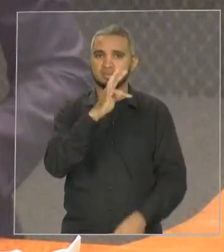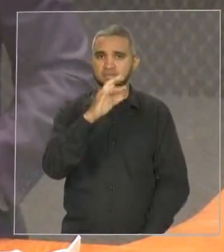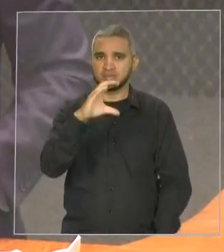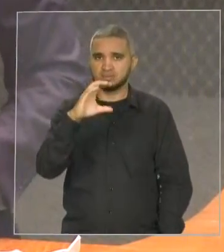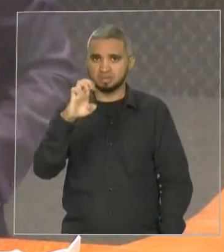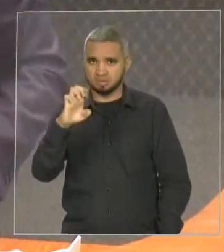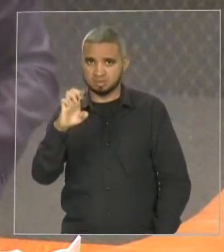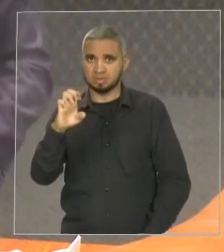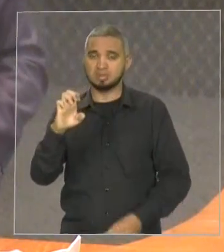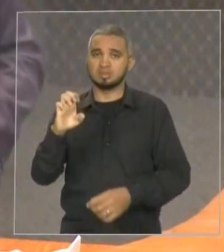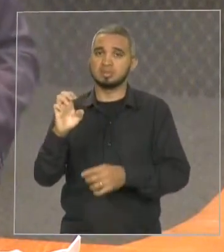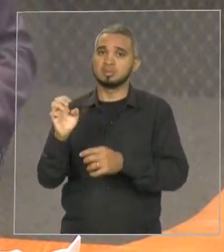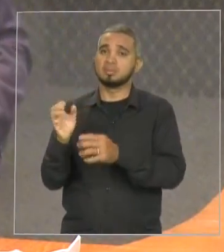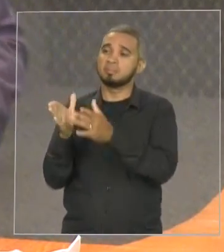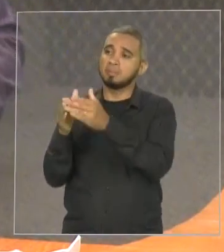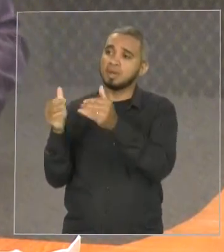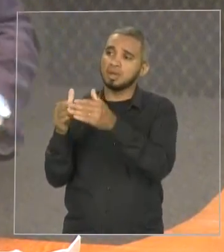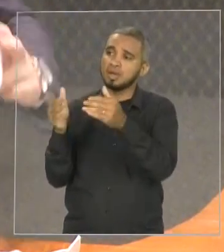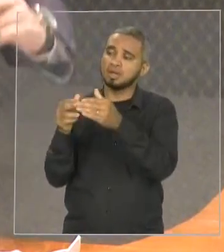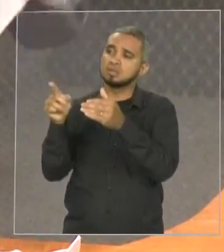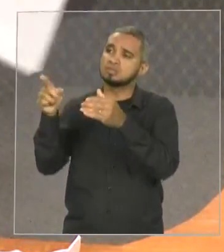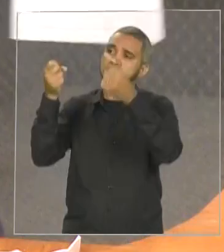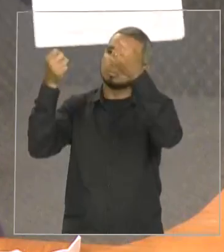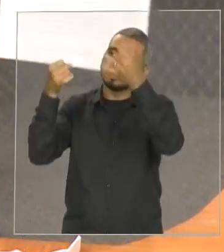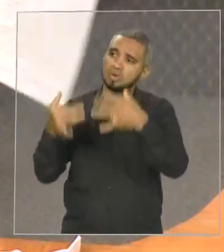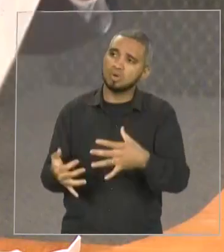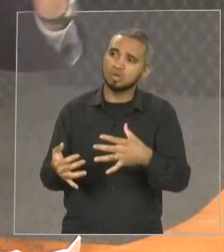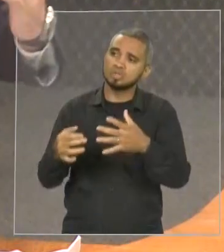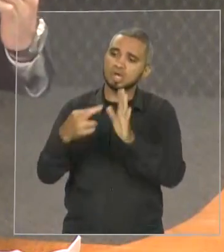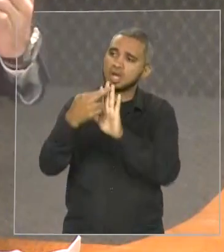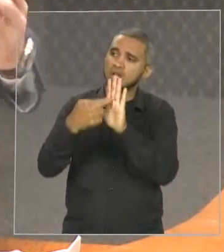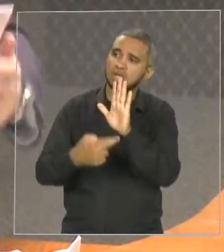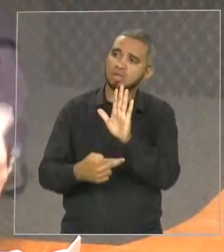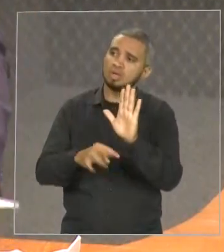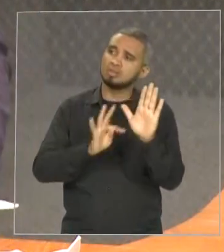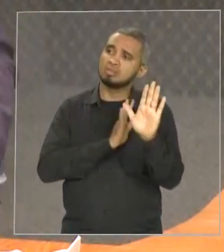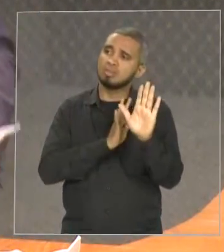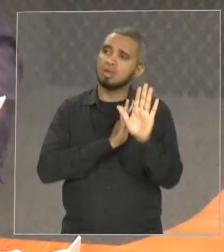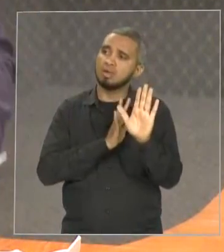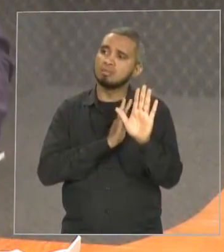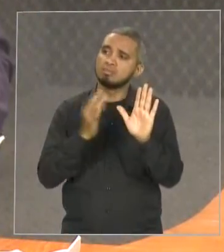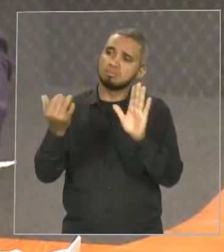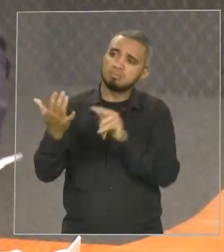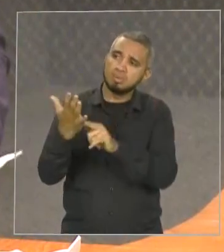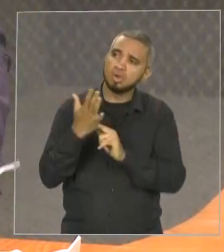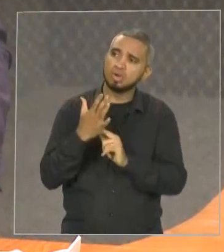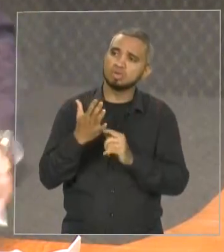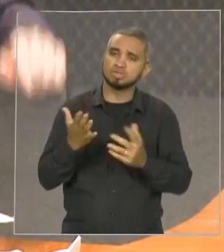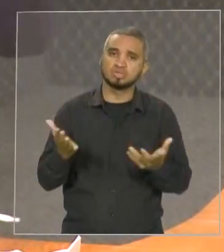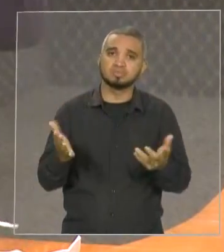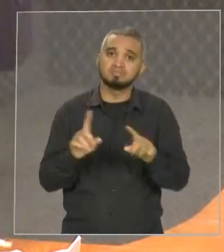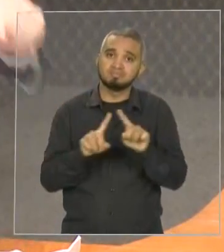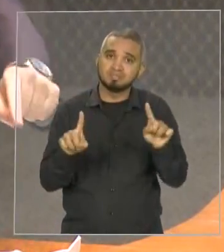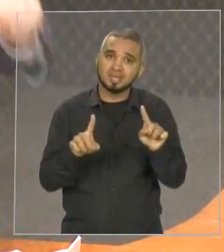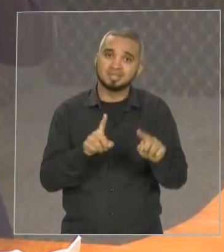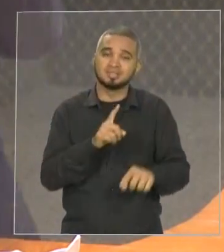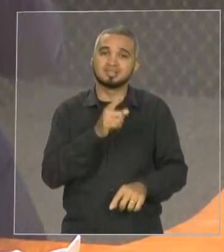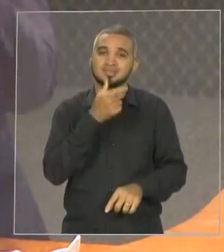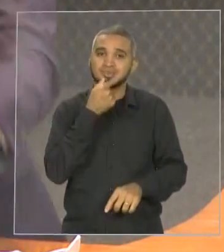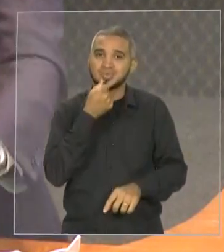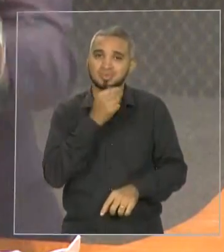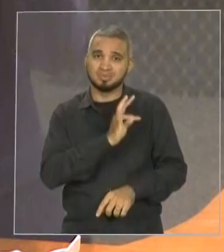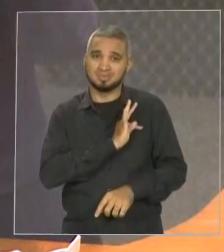Maranhão, do TCE, que traz outro relatório, e dessa vez também, mais uma vez, apontando